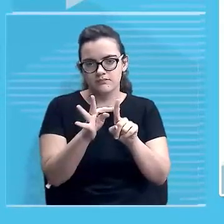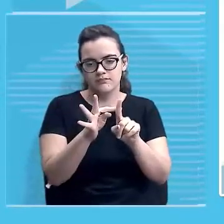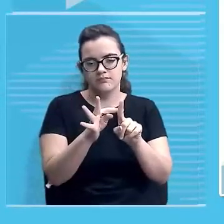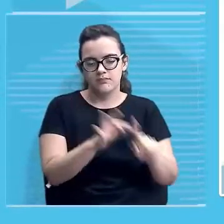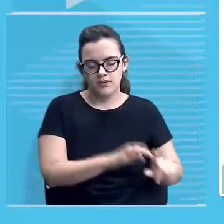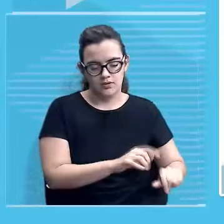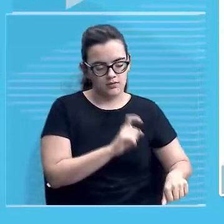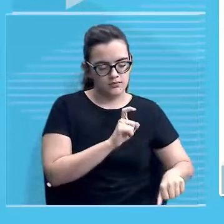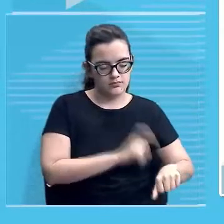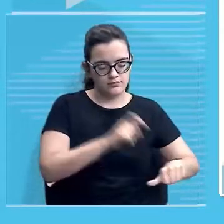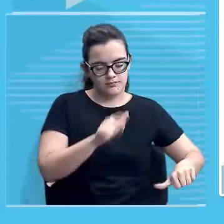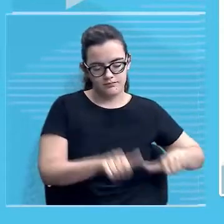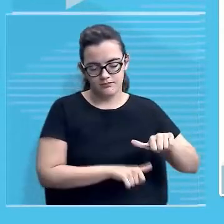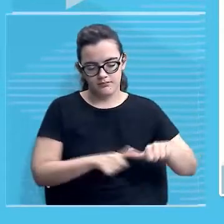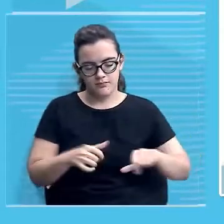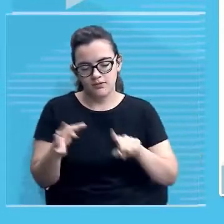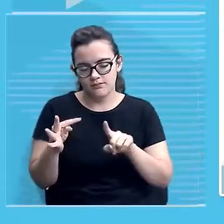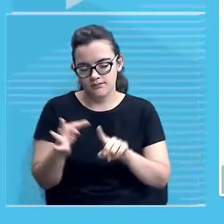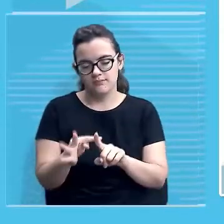é de 0 graus Celsius.